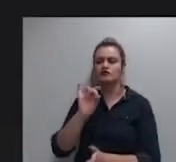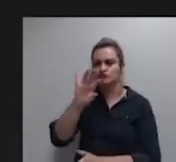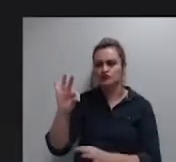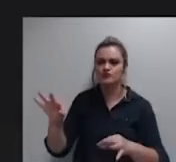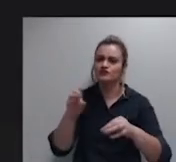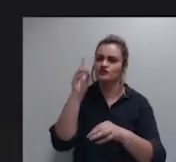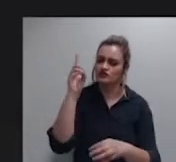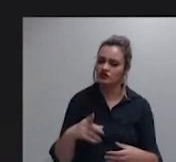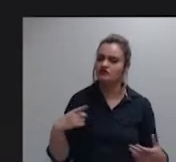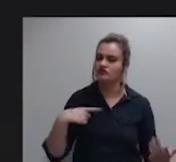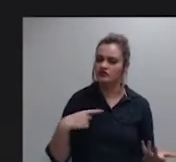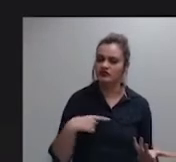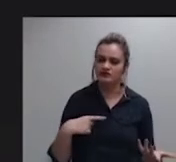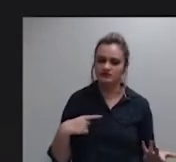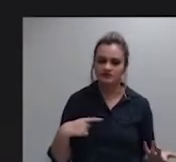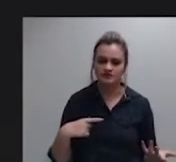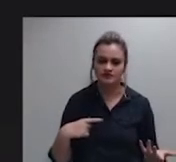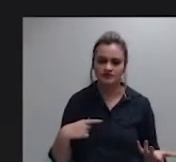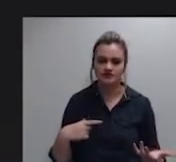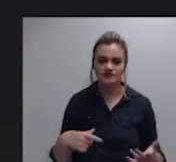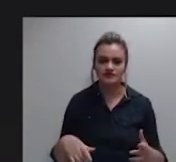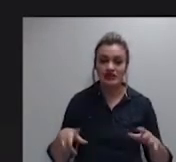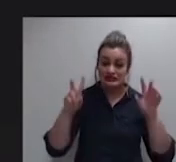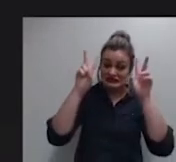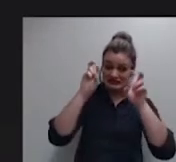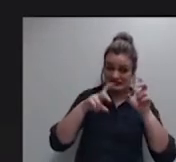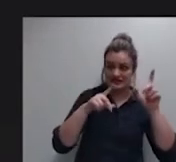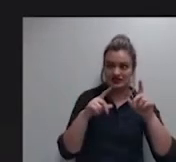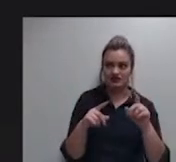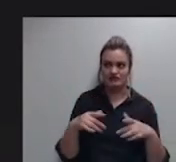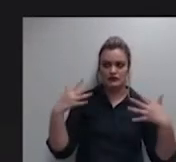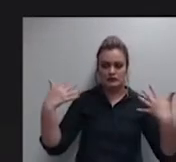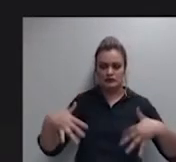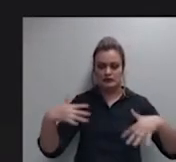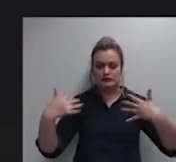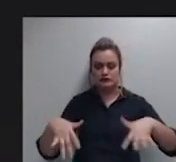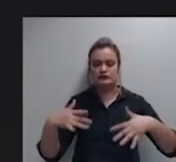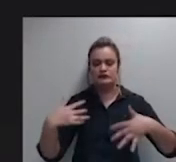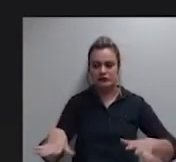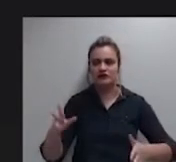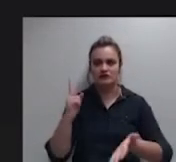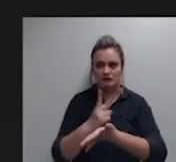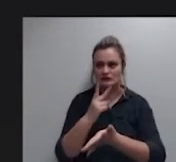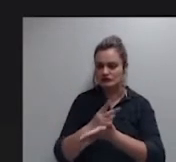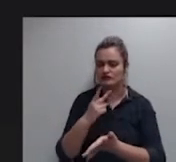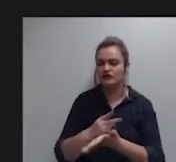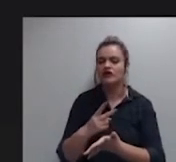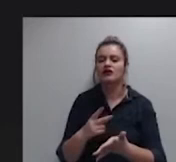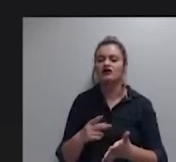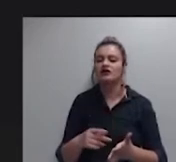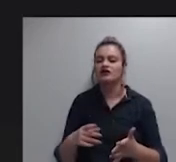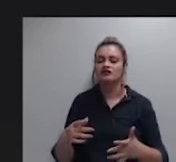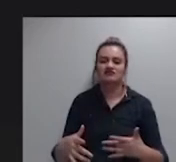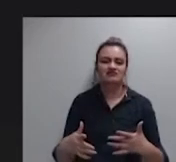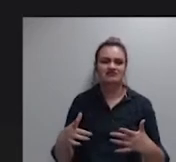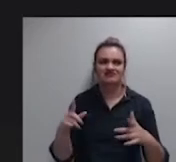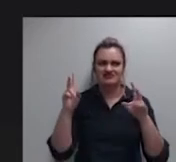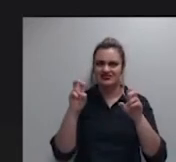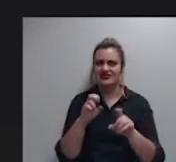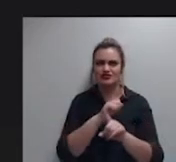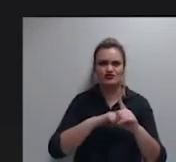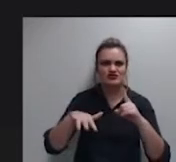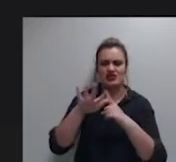temas polêmicos, complexos e de grande impacto político, social, econômico e